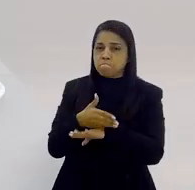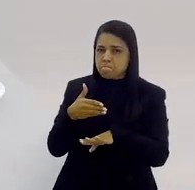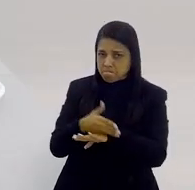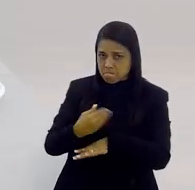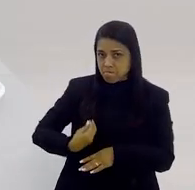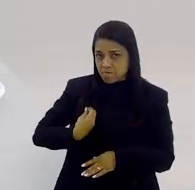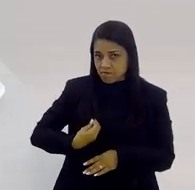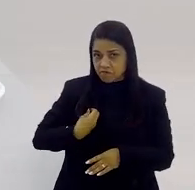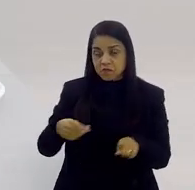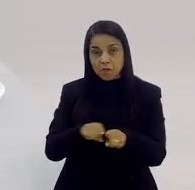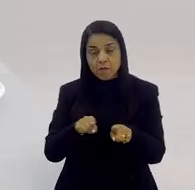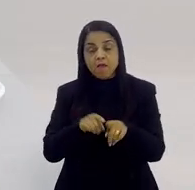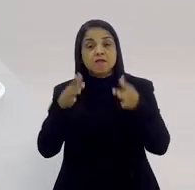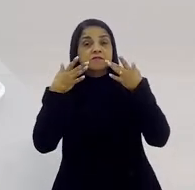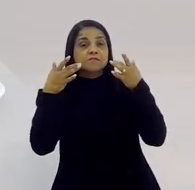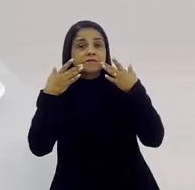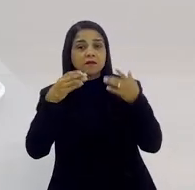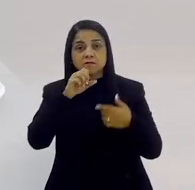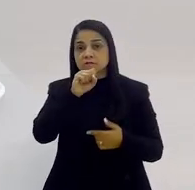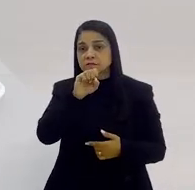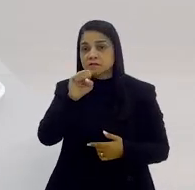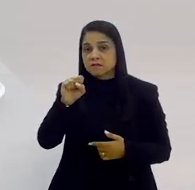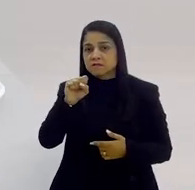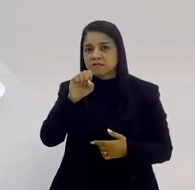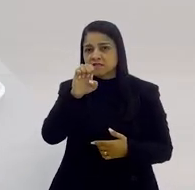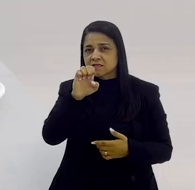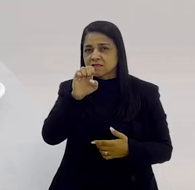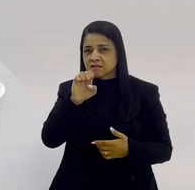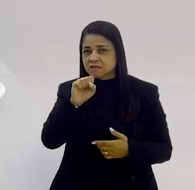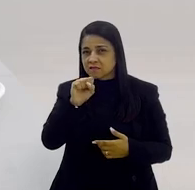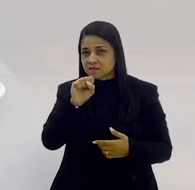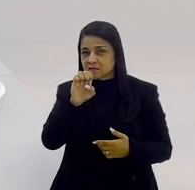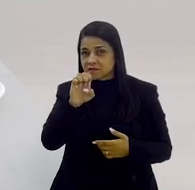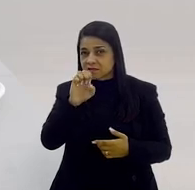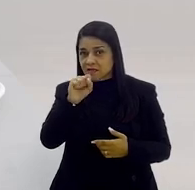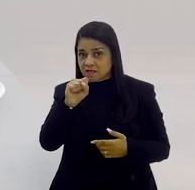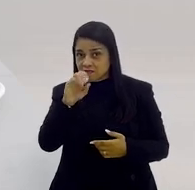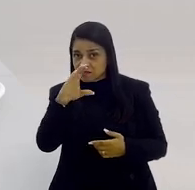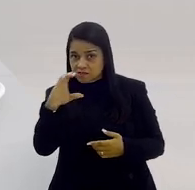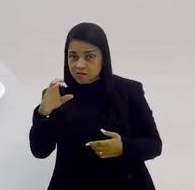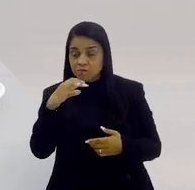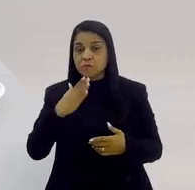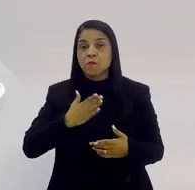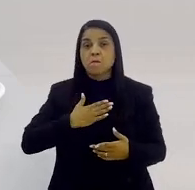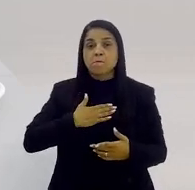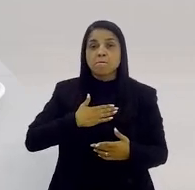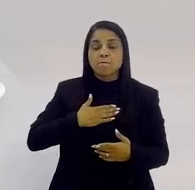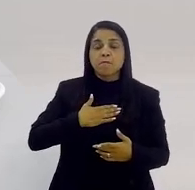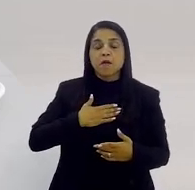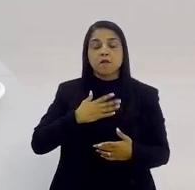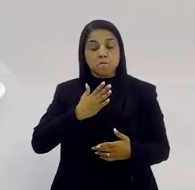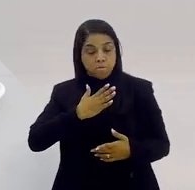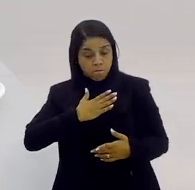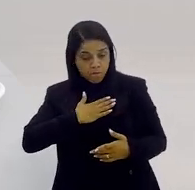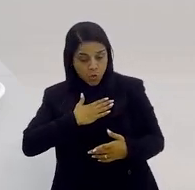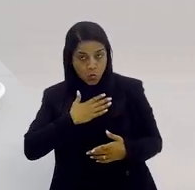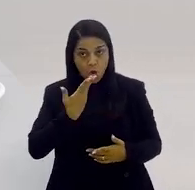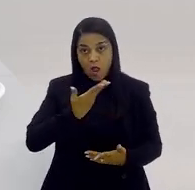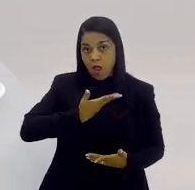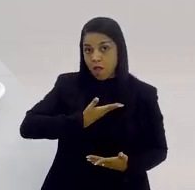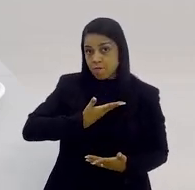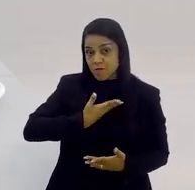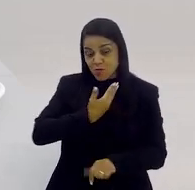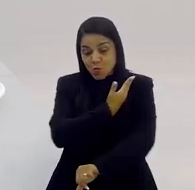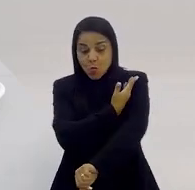estrear um espetáculo agora no Sesc agora em Julho acho que dia 27 se chama para meu amigo branco